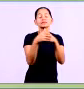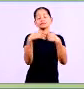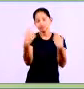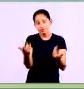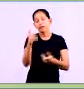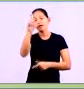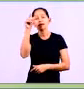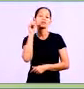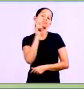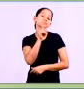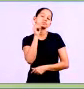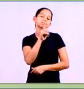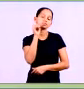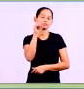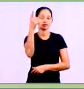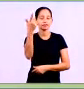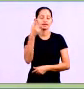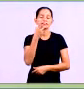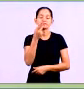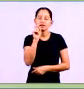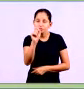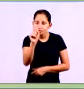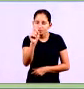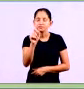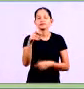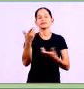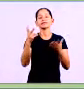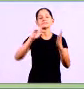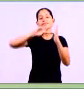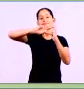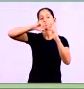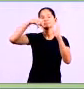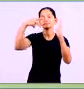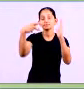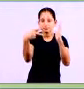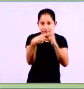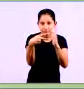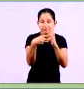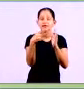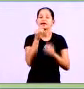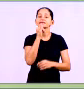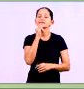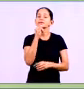Russell. Então, o que ele quer dizer com isso? Ele chega assim e fala assim, não